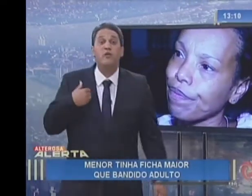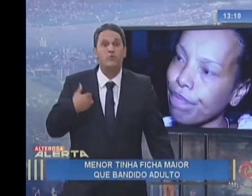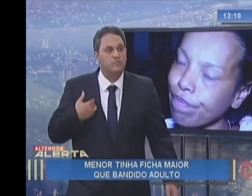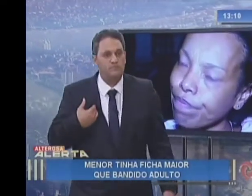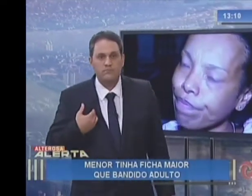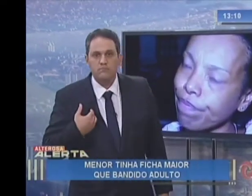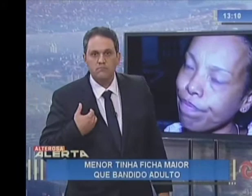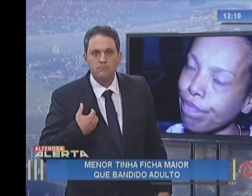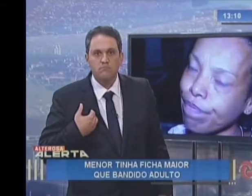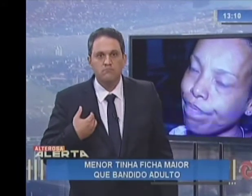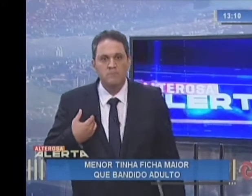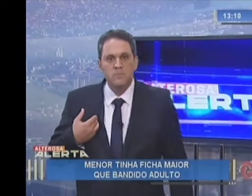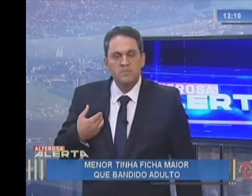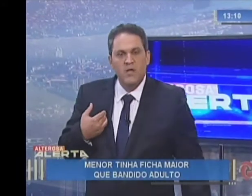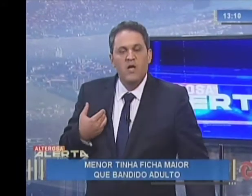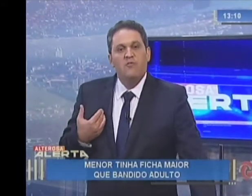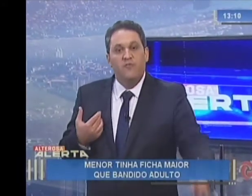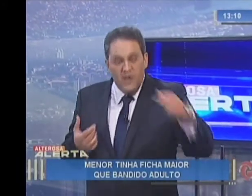enterrar o meu filho.